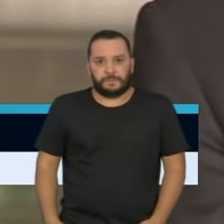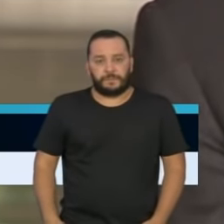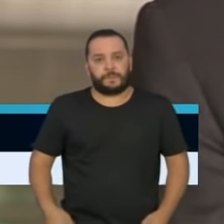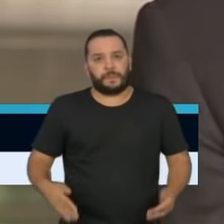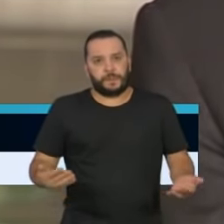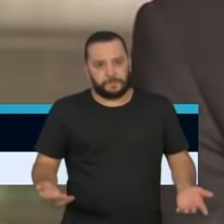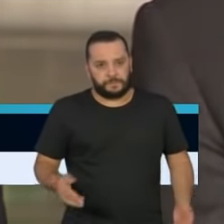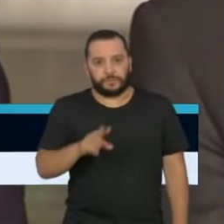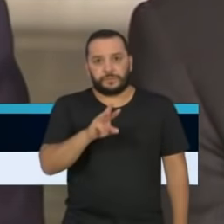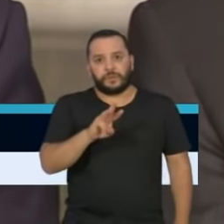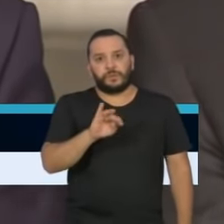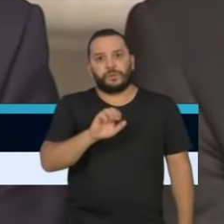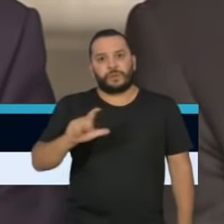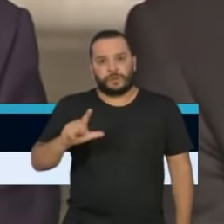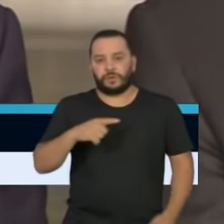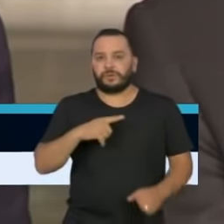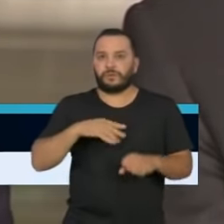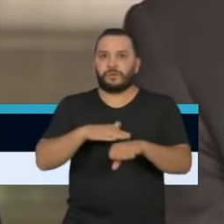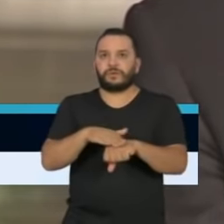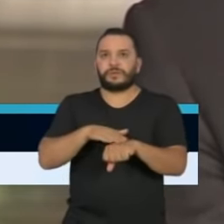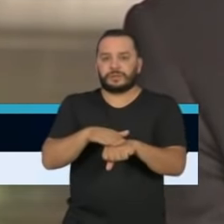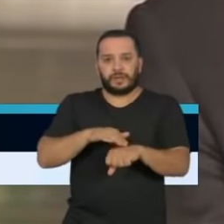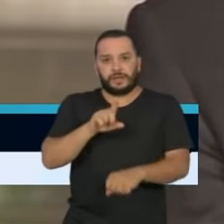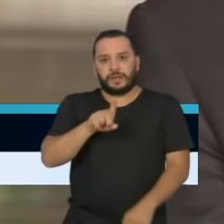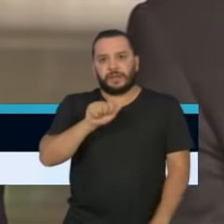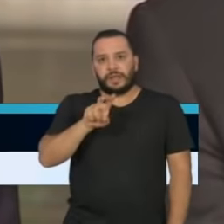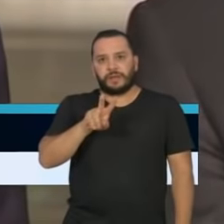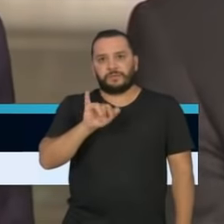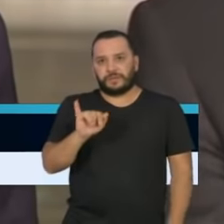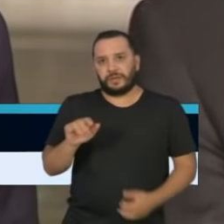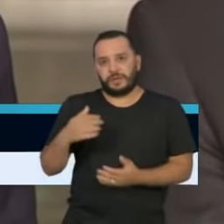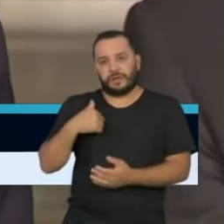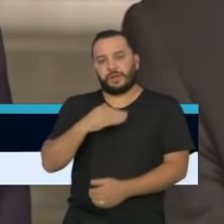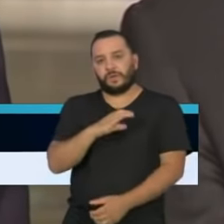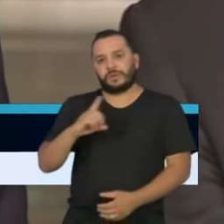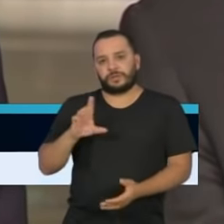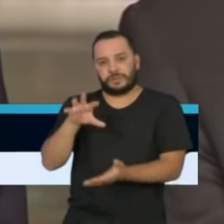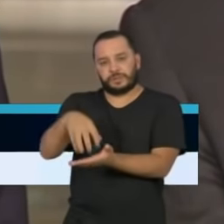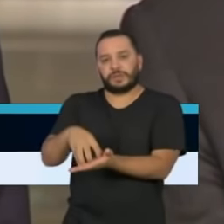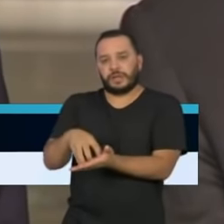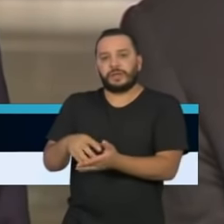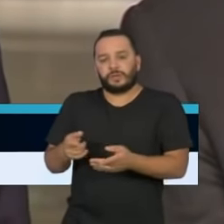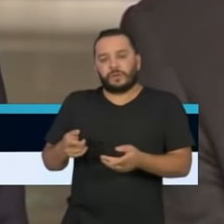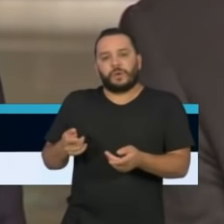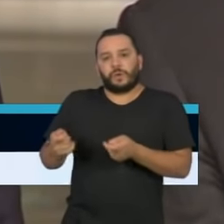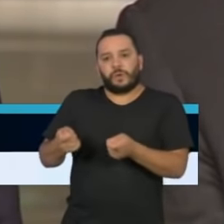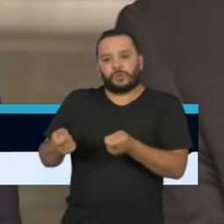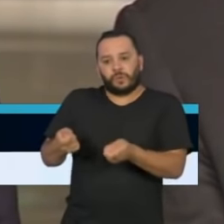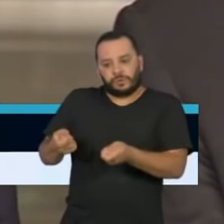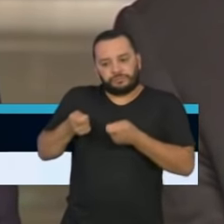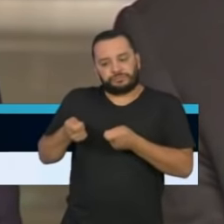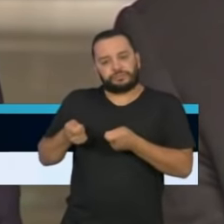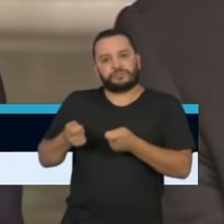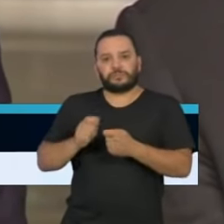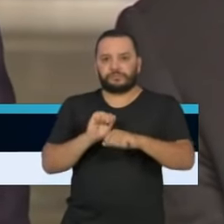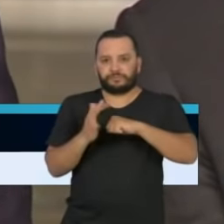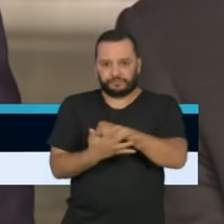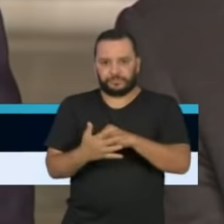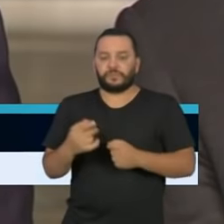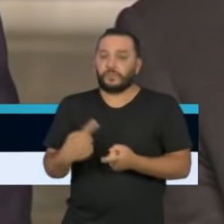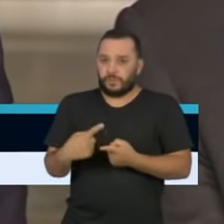Will, eu vou dividir a resposta com o Dr. Davi Wipp, como coordenador do Centro de Contingência do Covid-19, porque nós tomamos